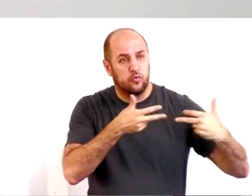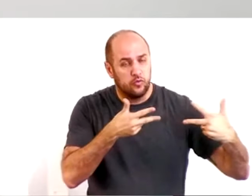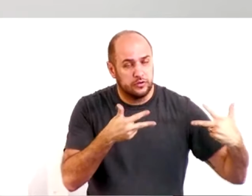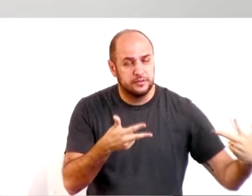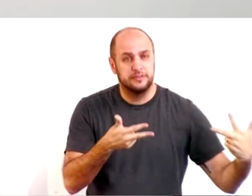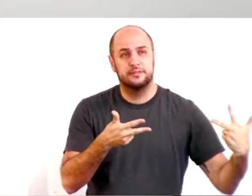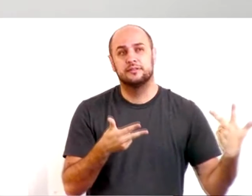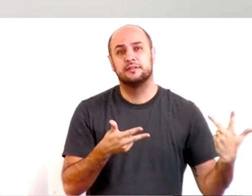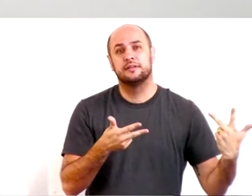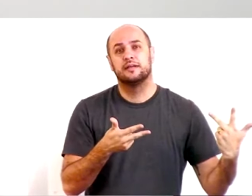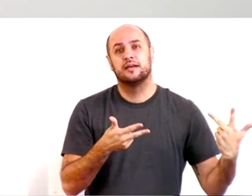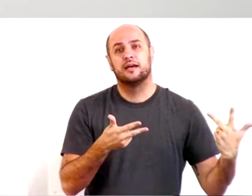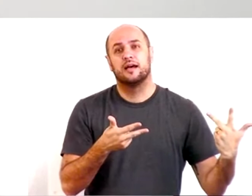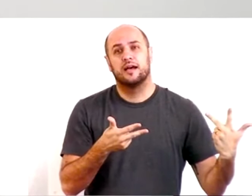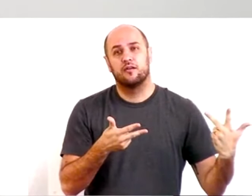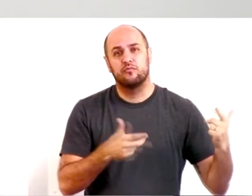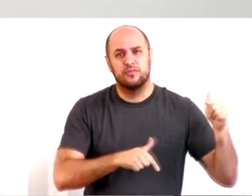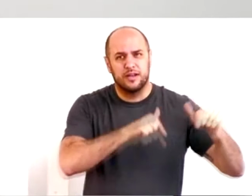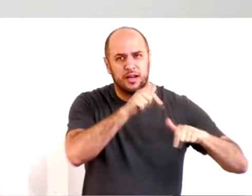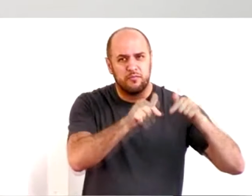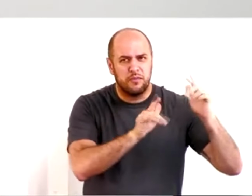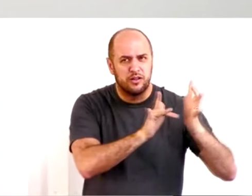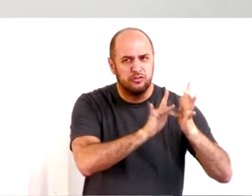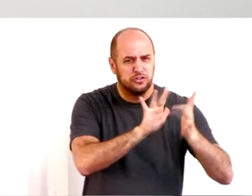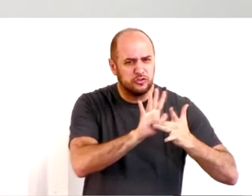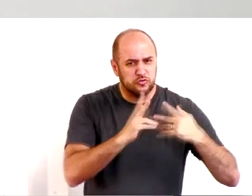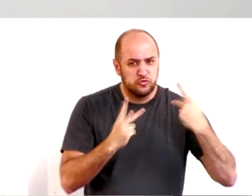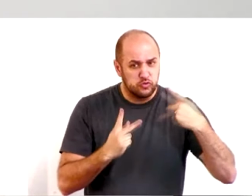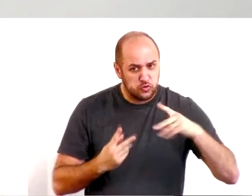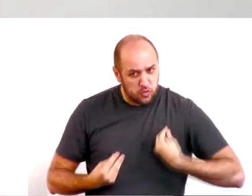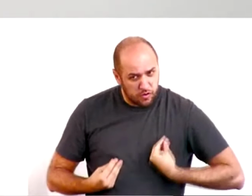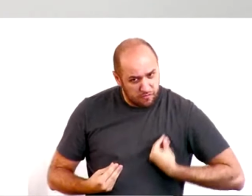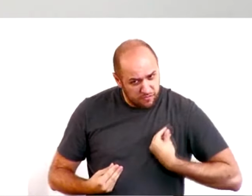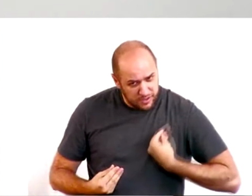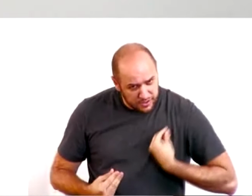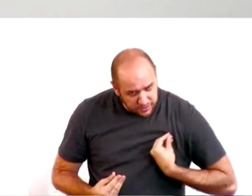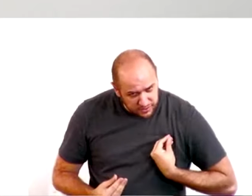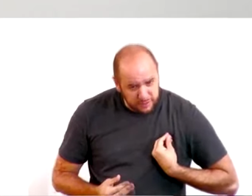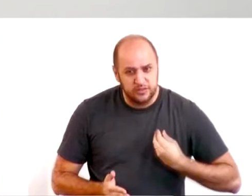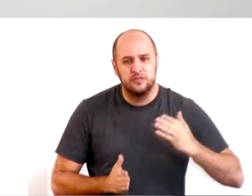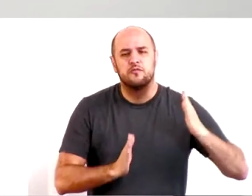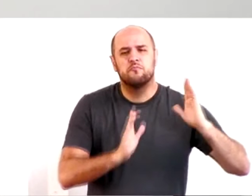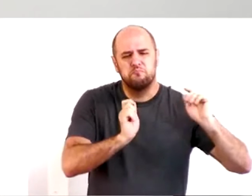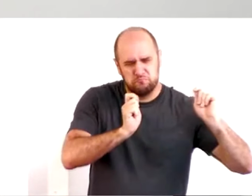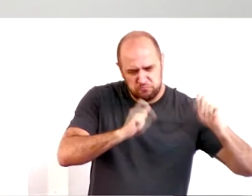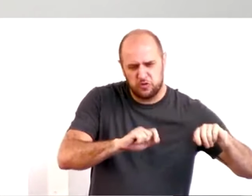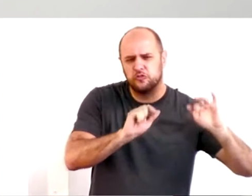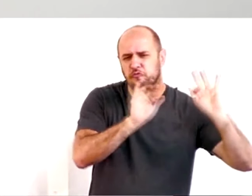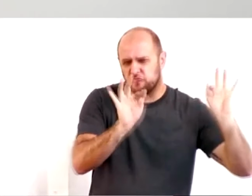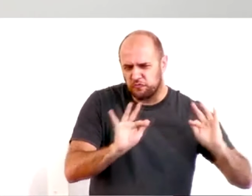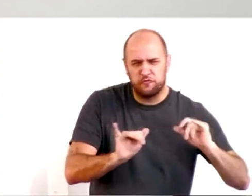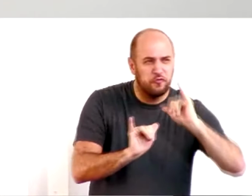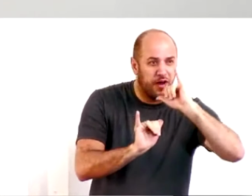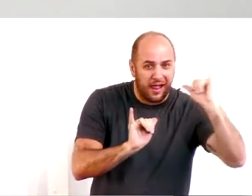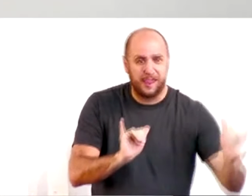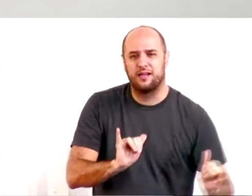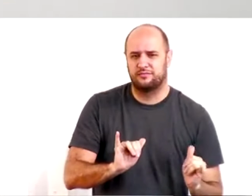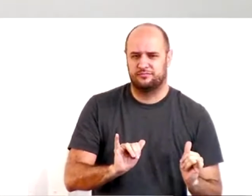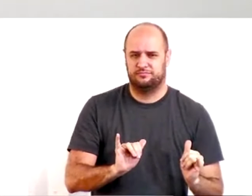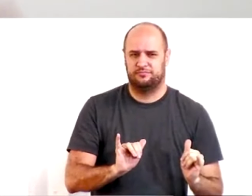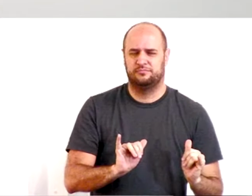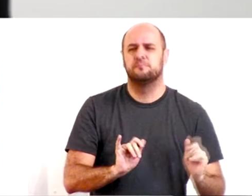aquilo que pela obra de Jesus na sua vida, você pode passar a fazer,